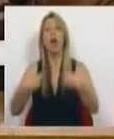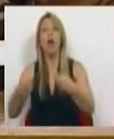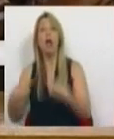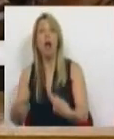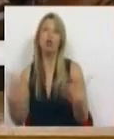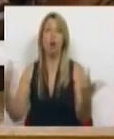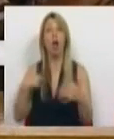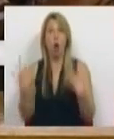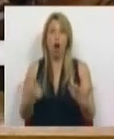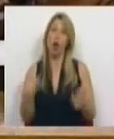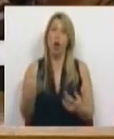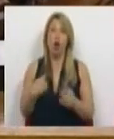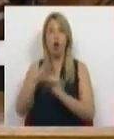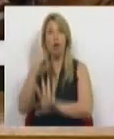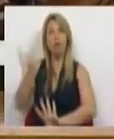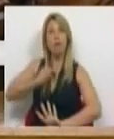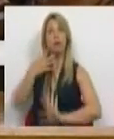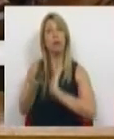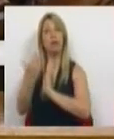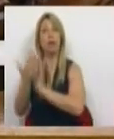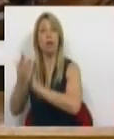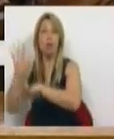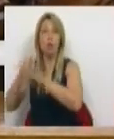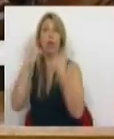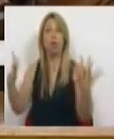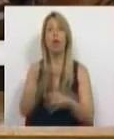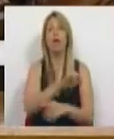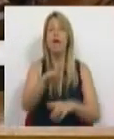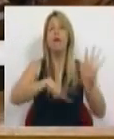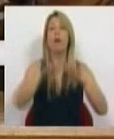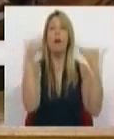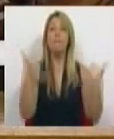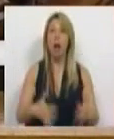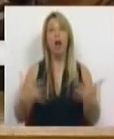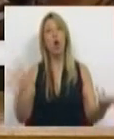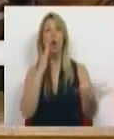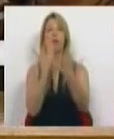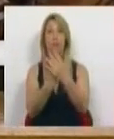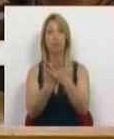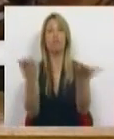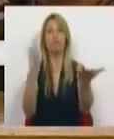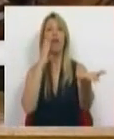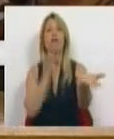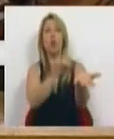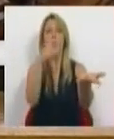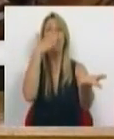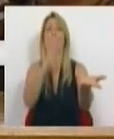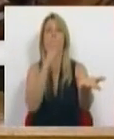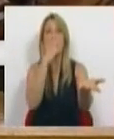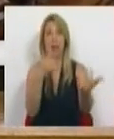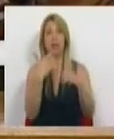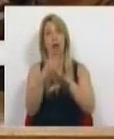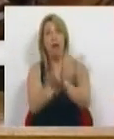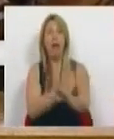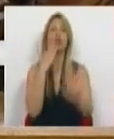confisco de direitos. Agora, procuram lançar a vergonha sobre quem recebe de volta o que lhe foi retirado, como se estivesse a receber algum